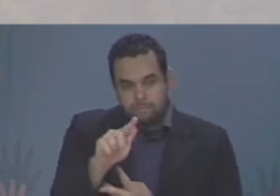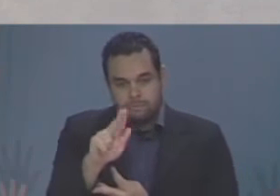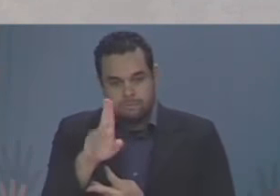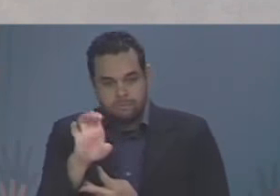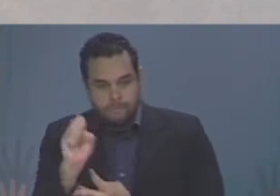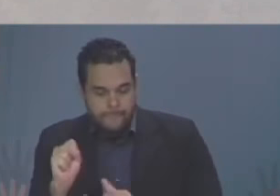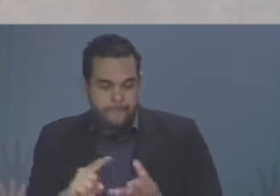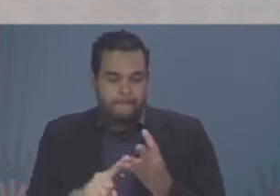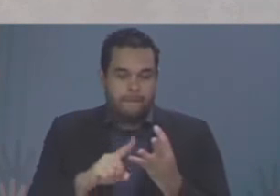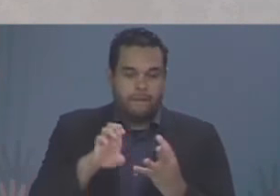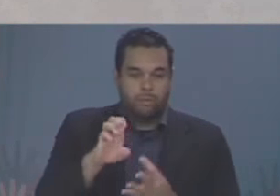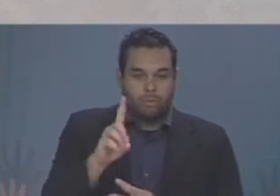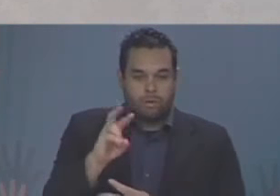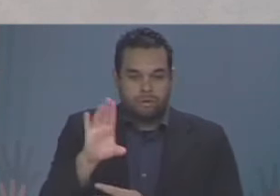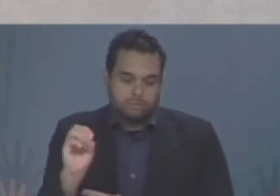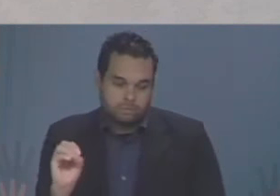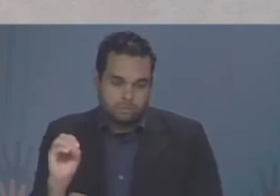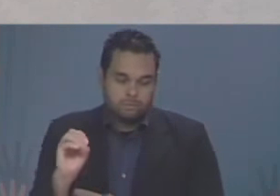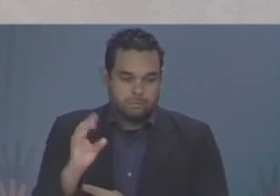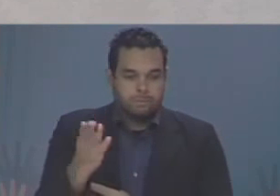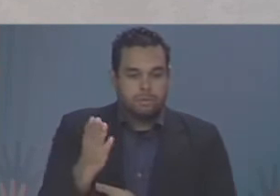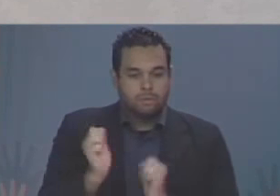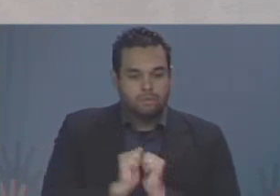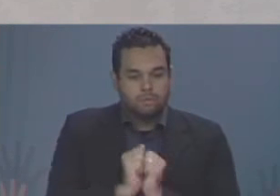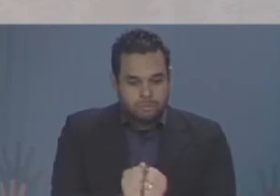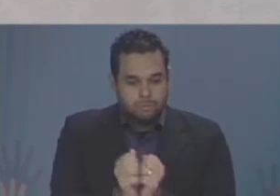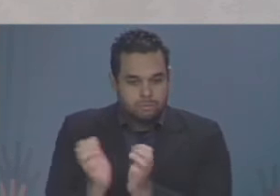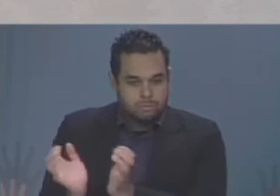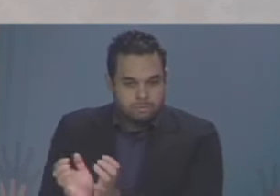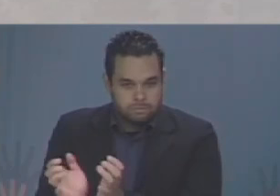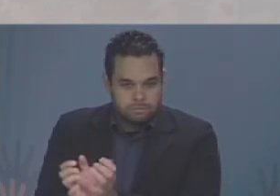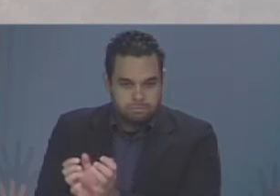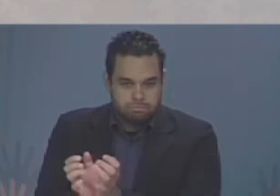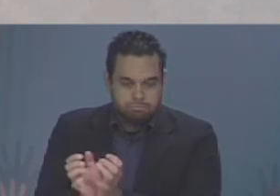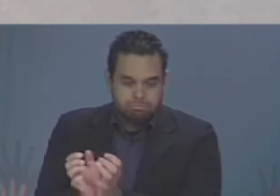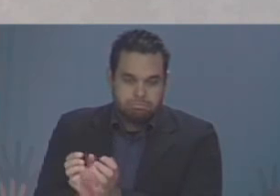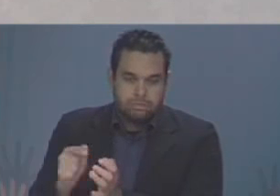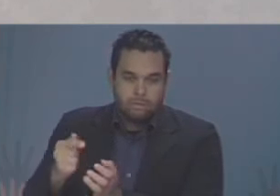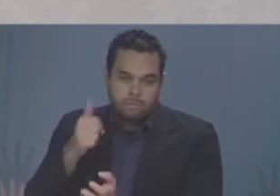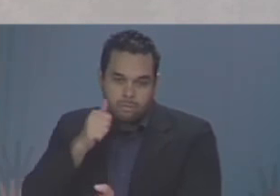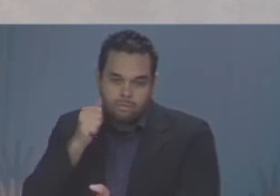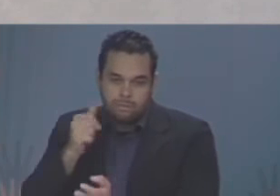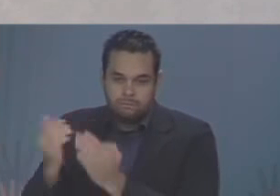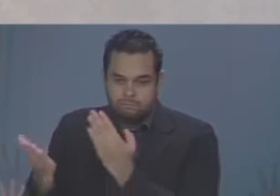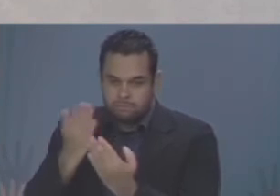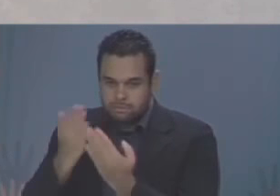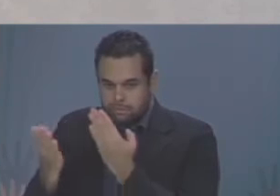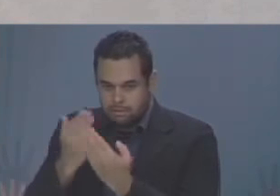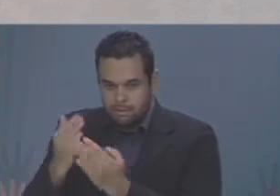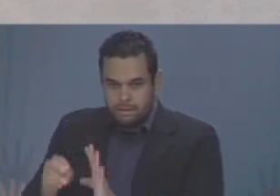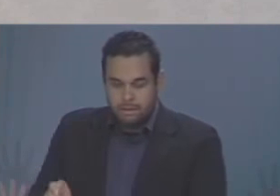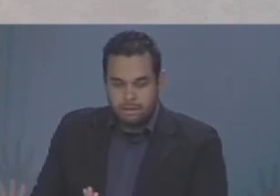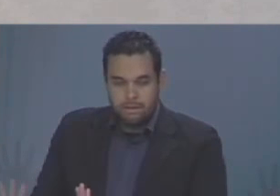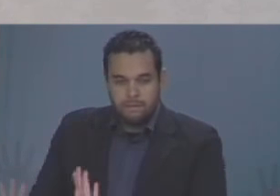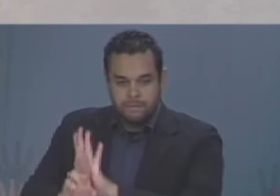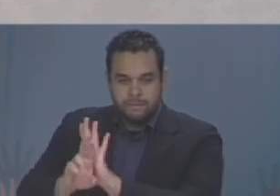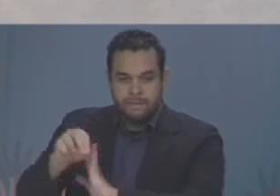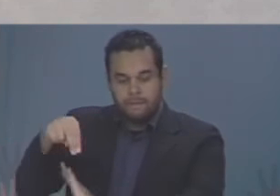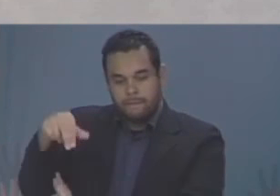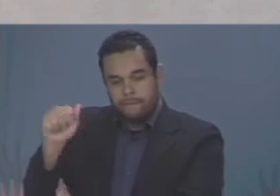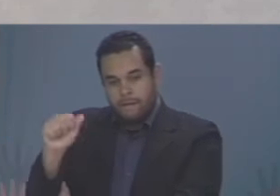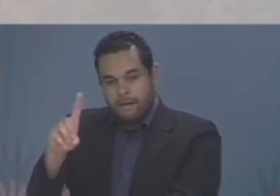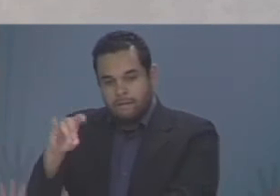Juntamente com a Comissão Eleitoral Regular, composta pelas psicólogas Nádia Rocha, que está representando os